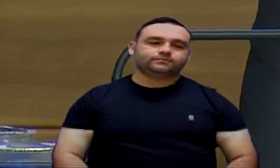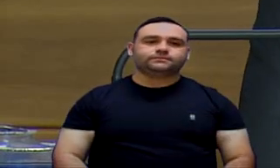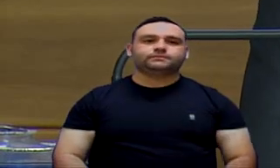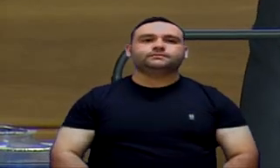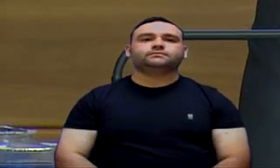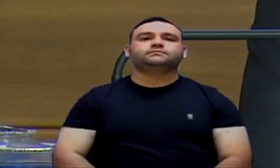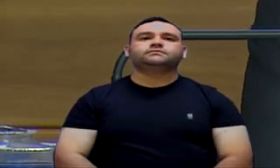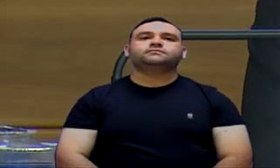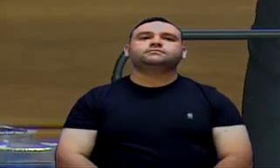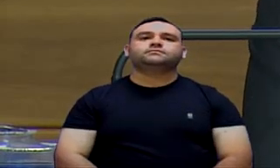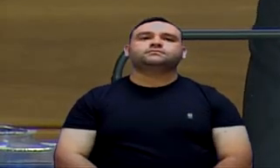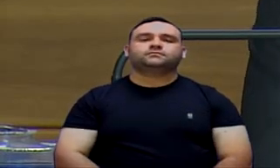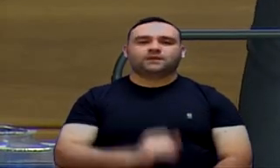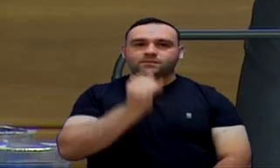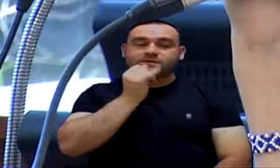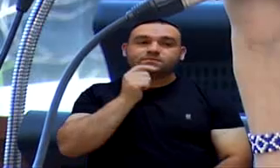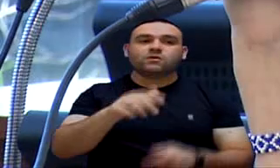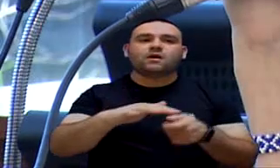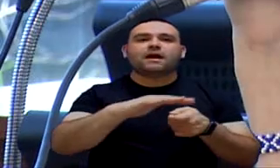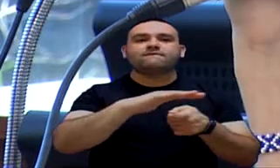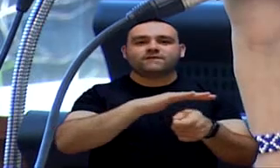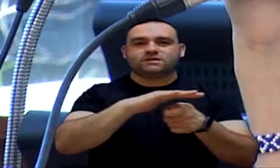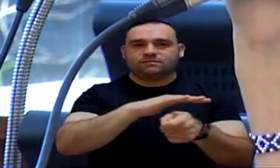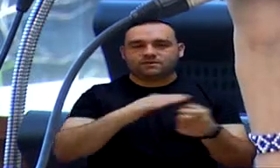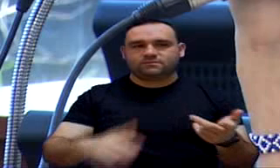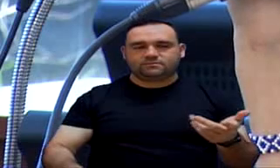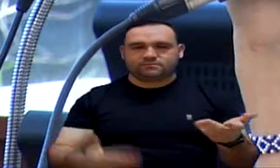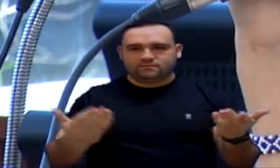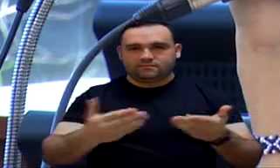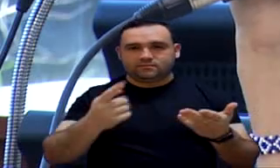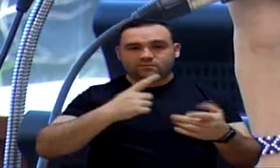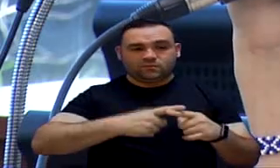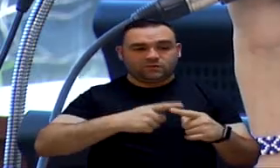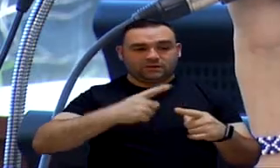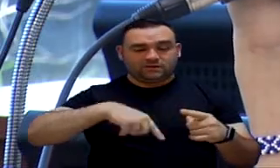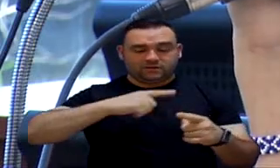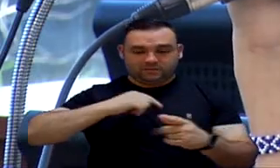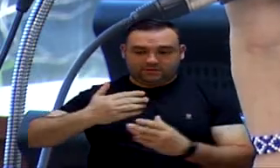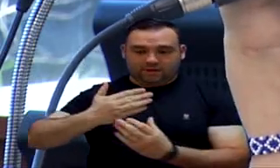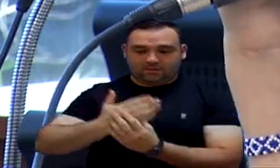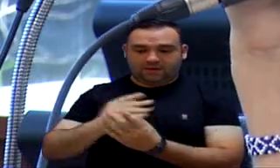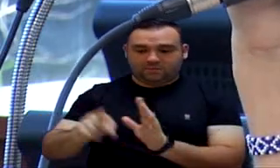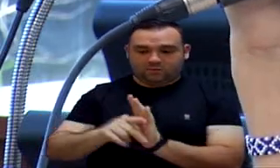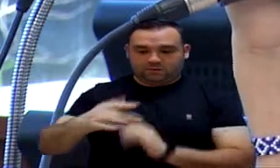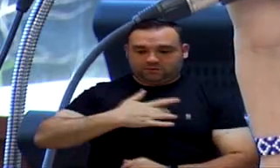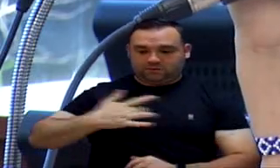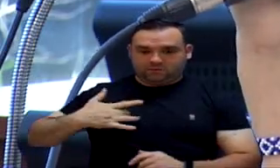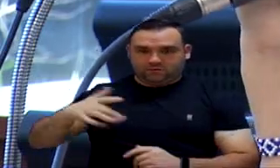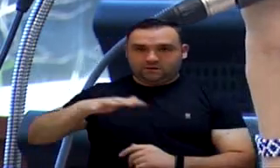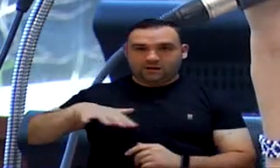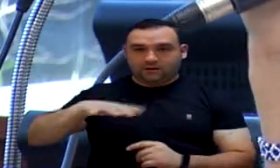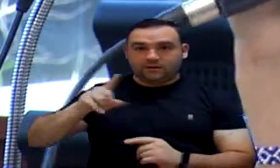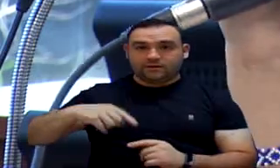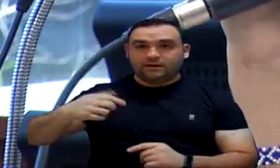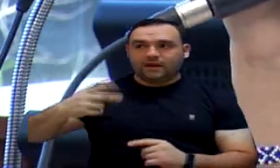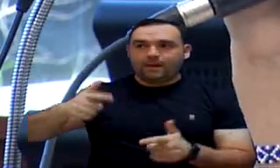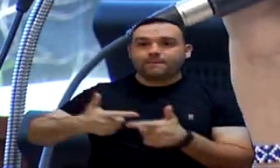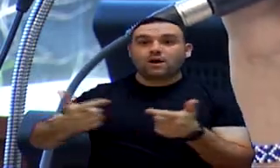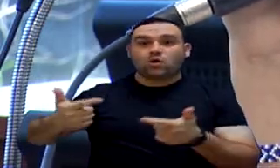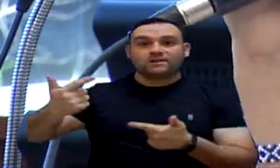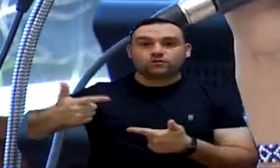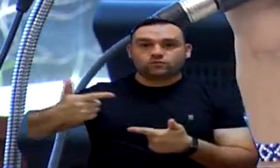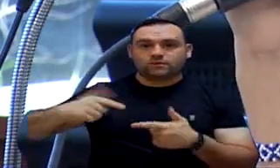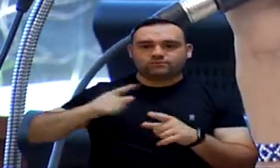mas nesse caso os investimentos é porque nós temos a pasta da saúde que é a segunda maior